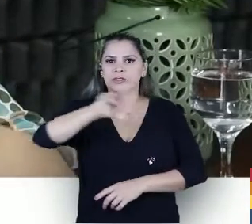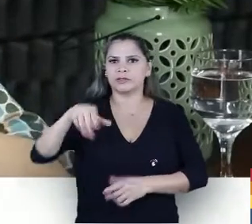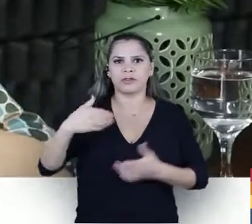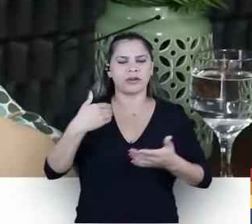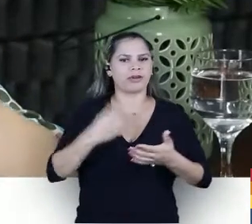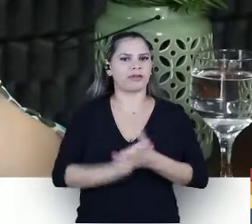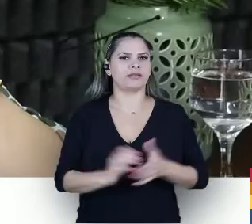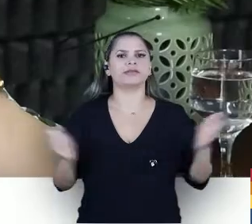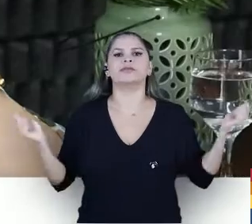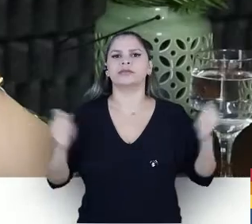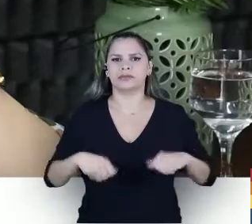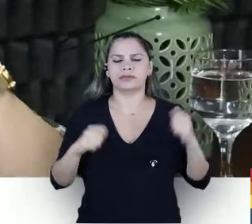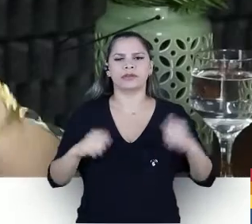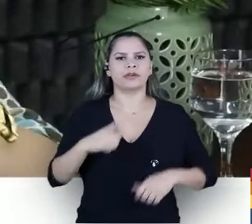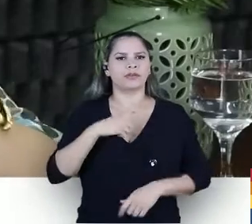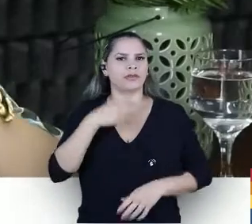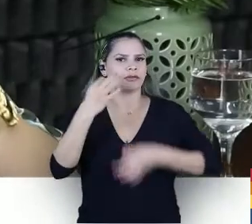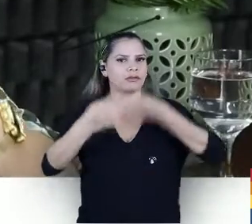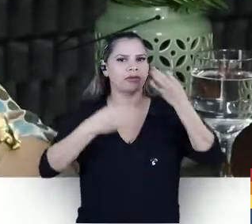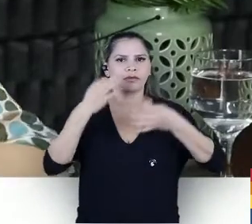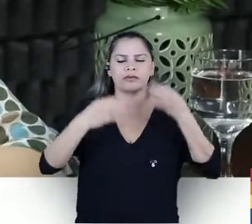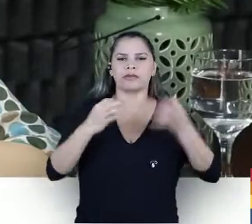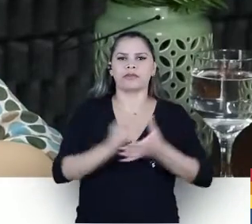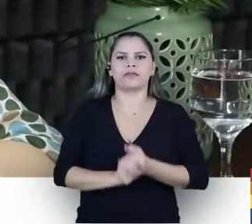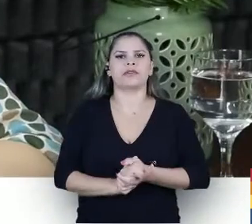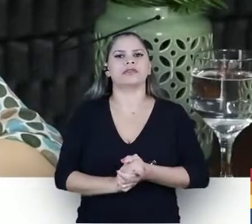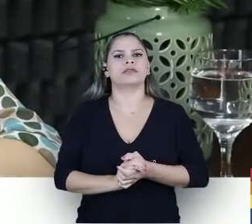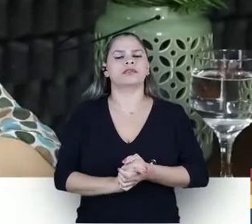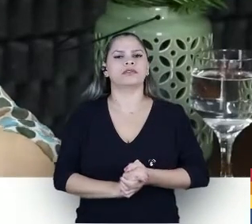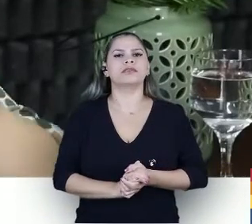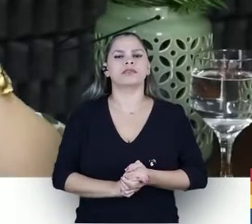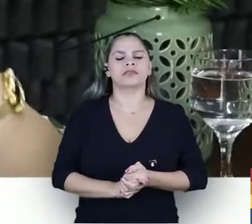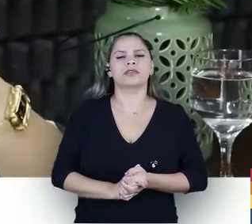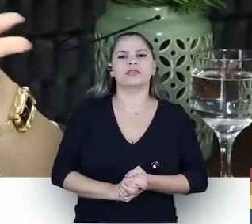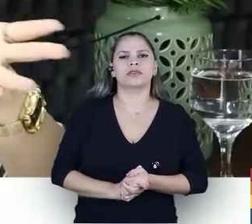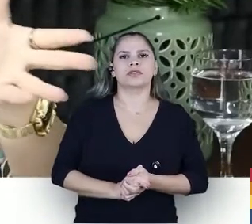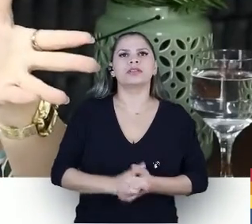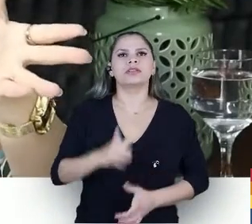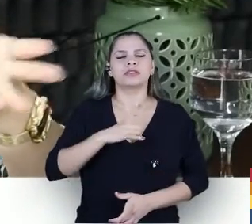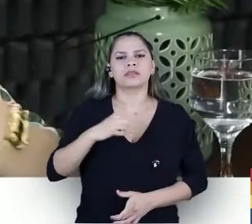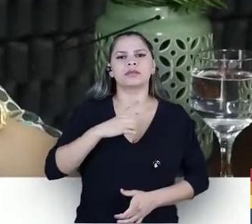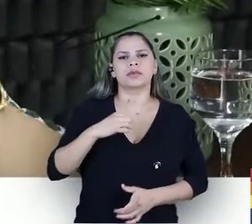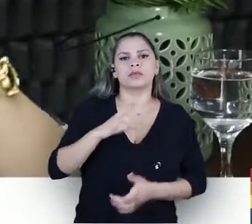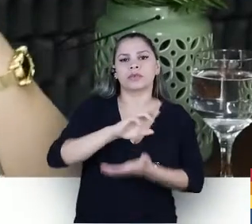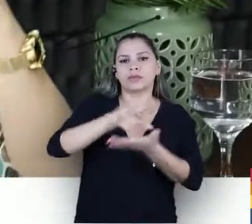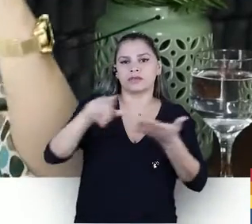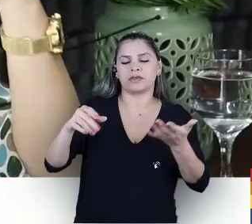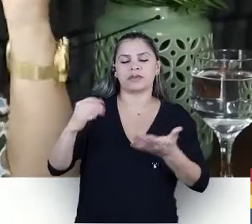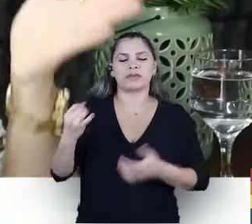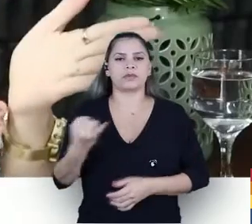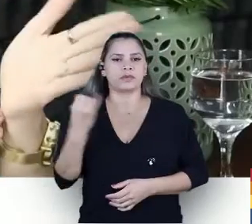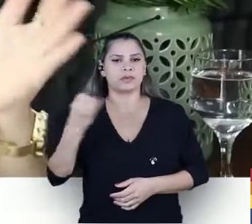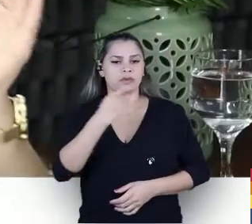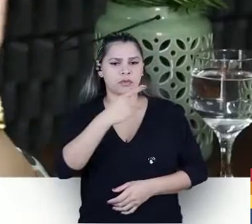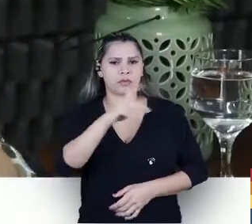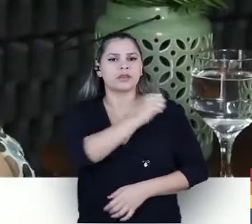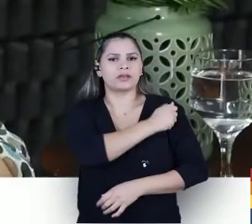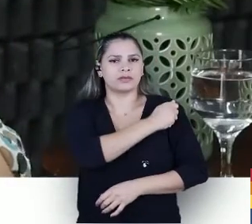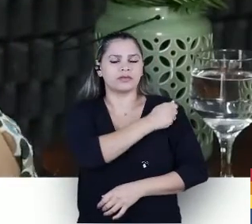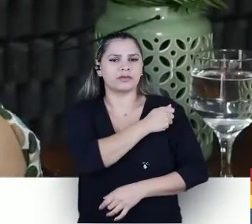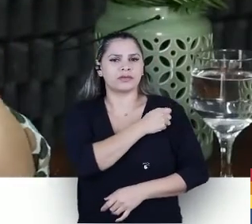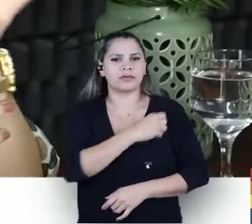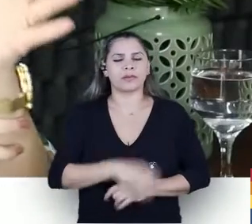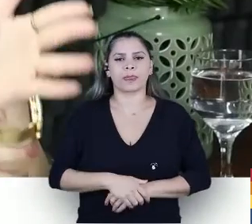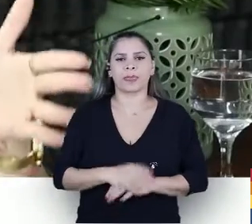jogadores de futebol, mas também outras possibilidades. Né? E por vezes eu me deparo com isso. Eles dão conta de algumas polêmicas